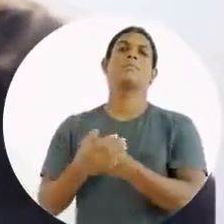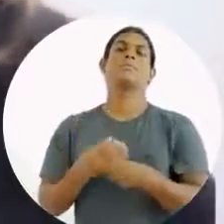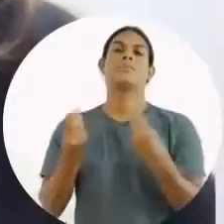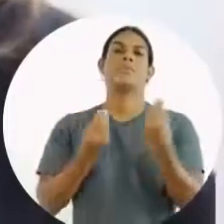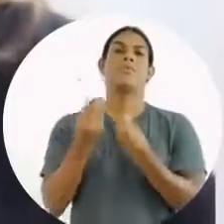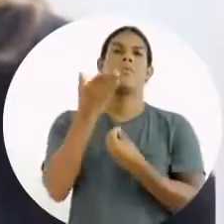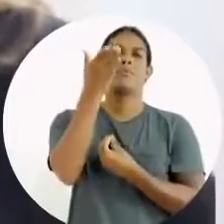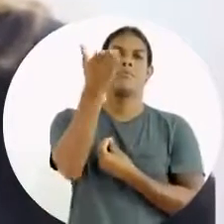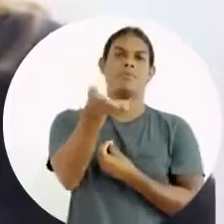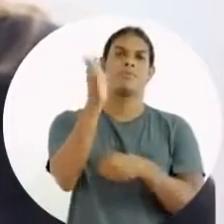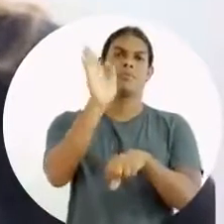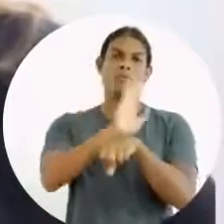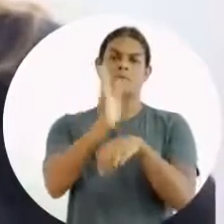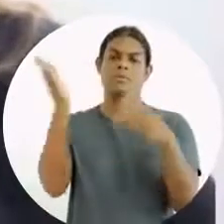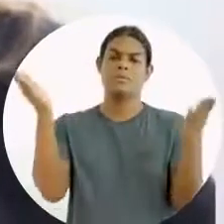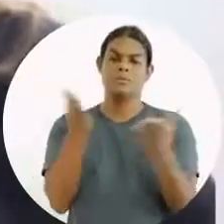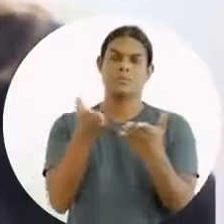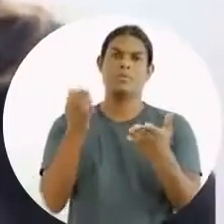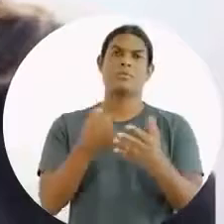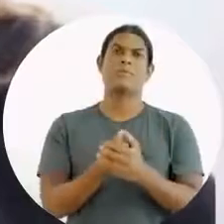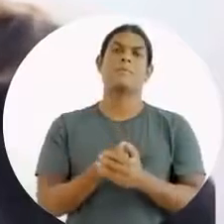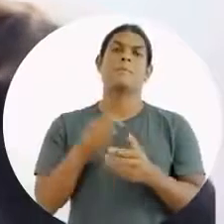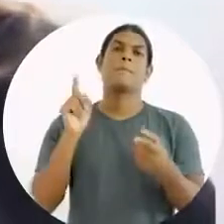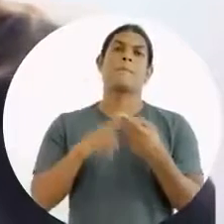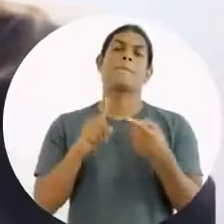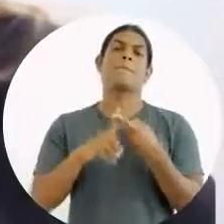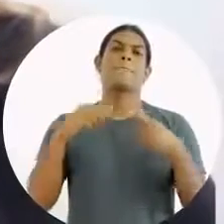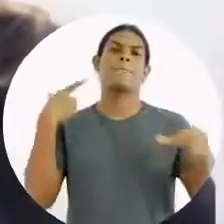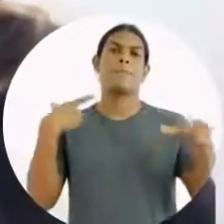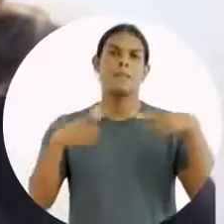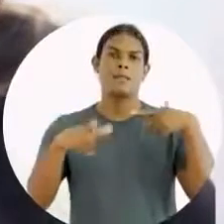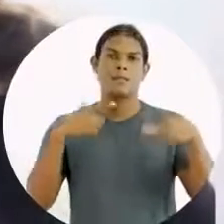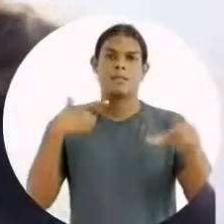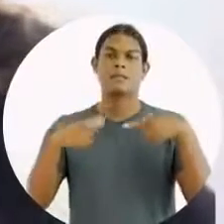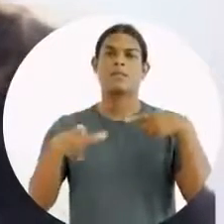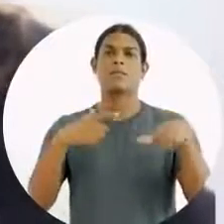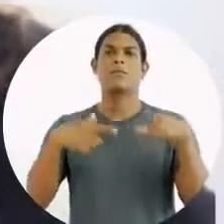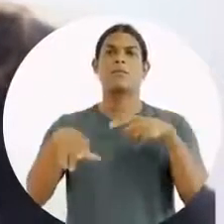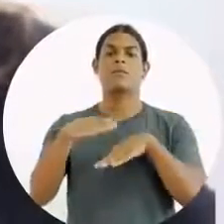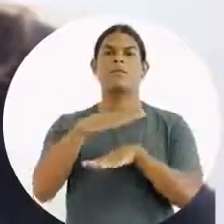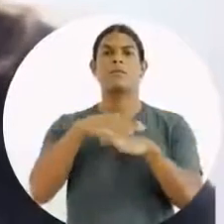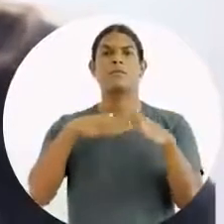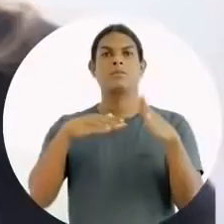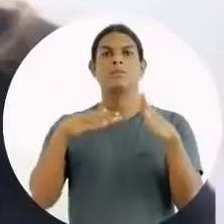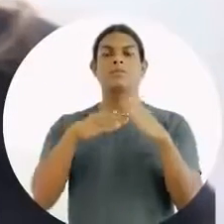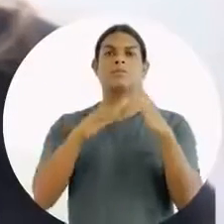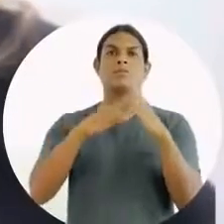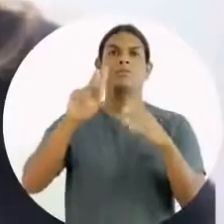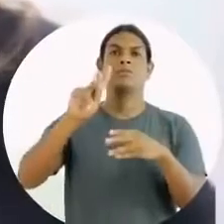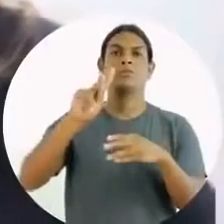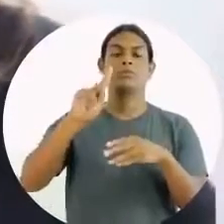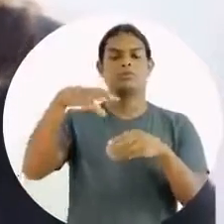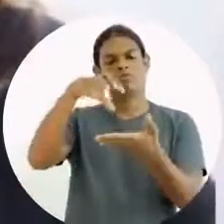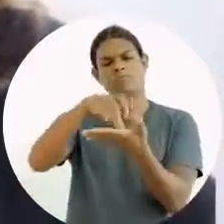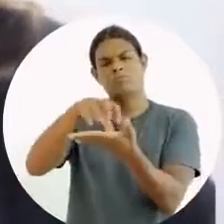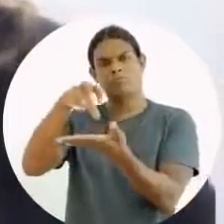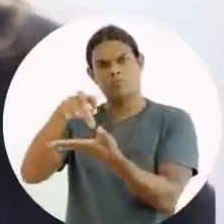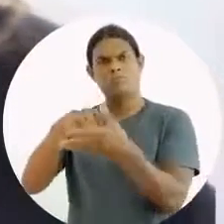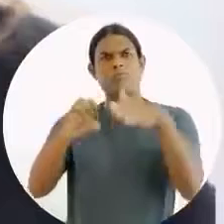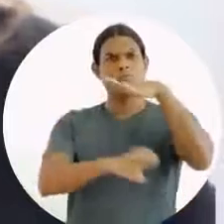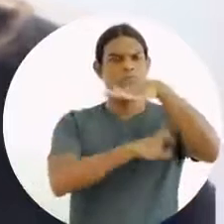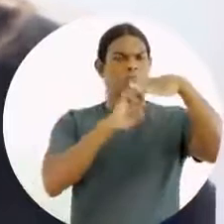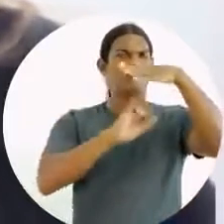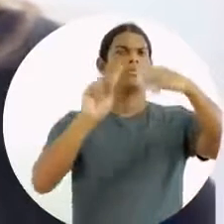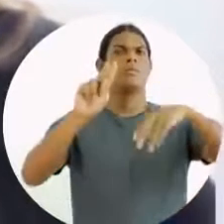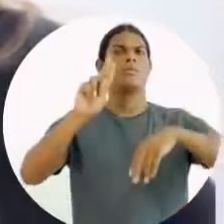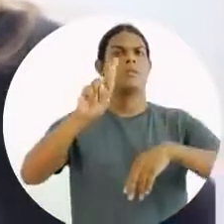estão assistindo agora, e também eu trabalho numa consultoria com todos os subsistemas de recursos humanos, que inclusive é o